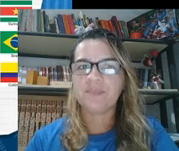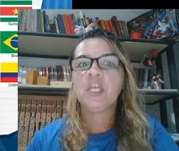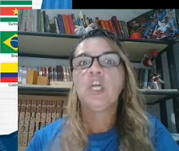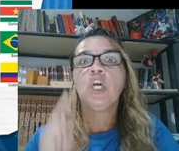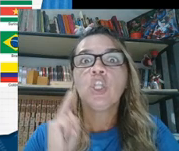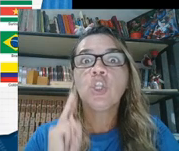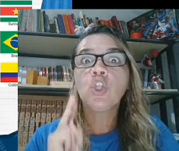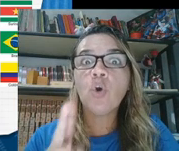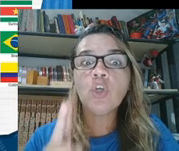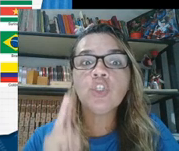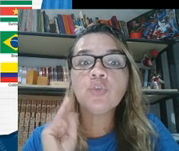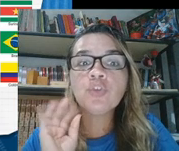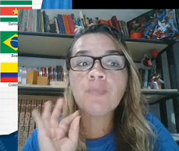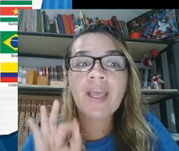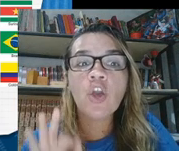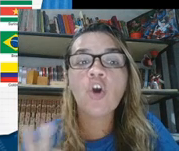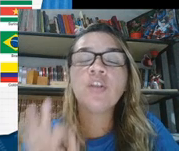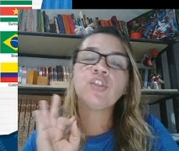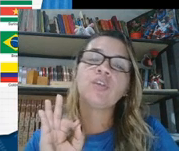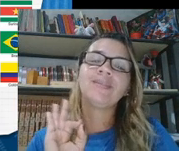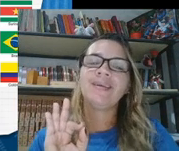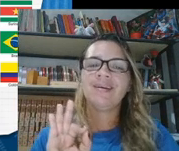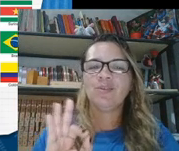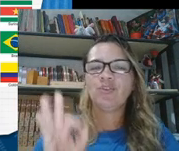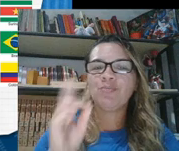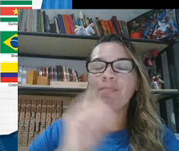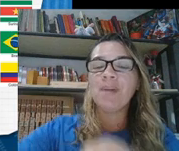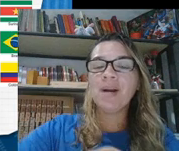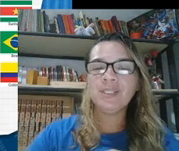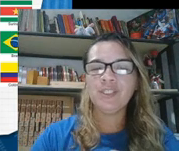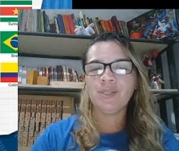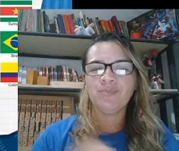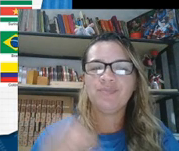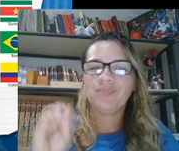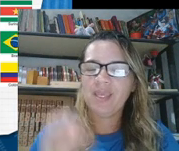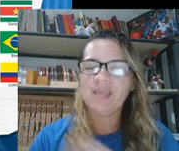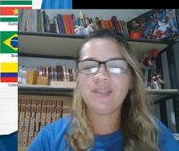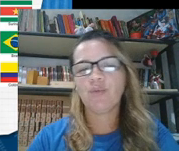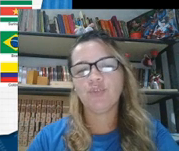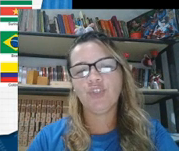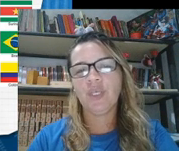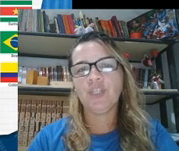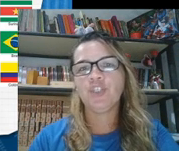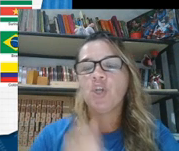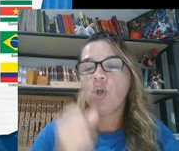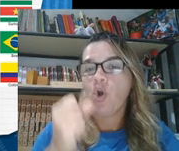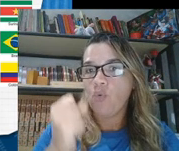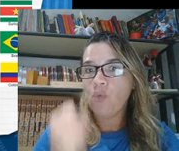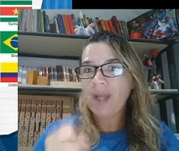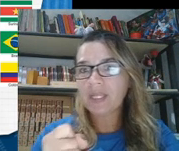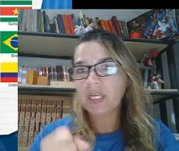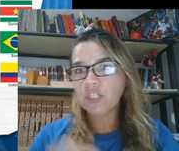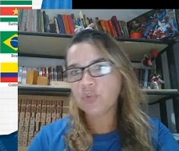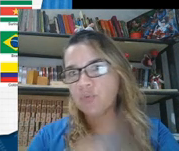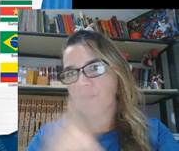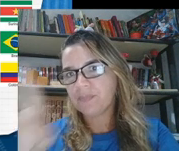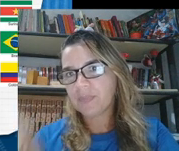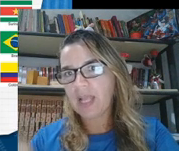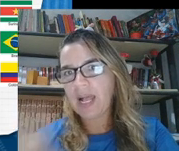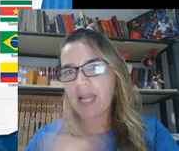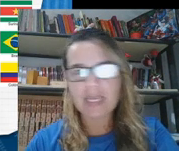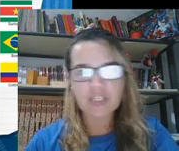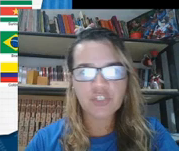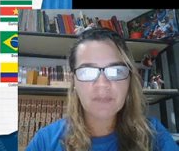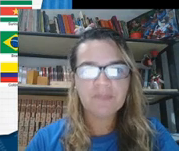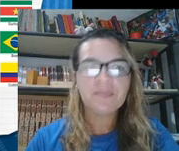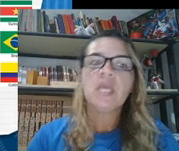sul-americano. Dois dos maiores oceanos banham esse continente. O Atlântico,